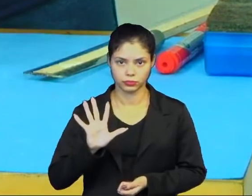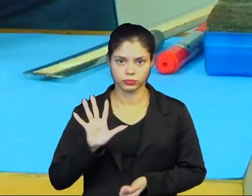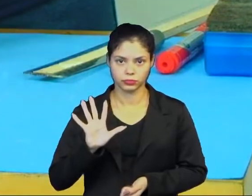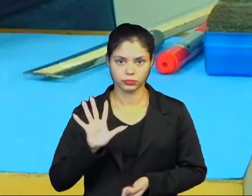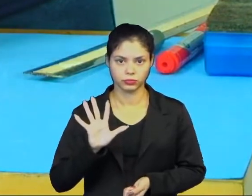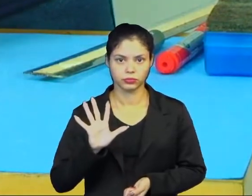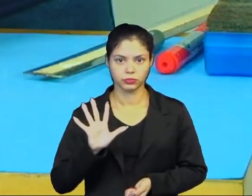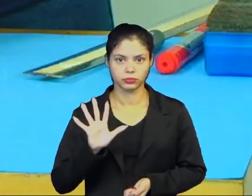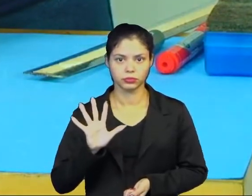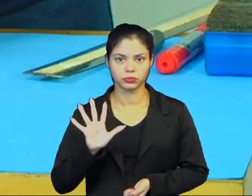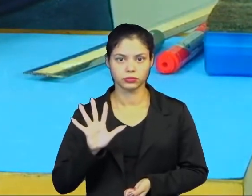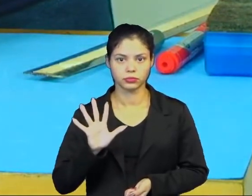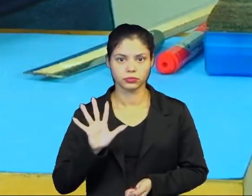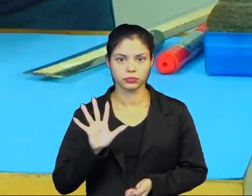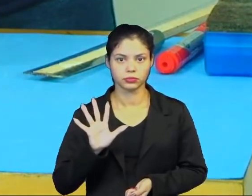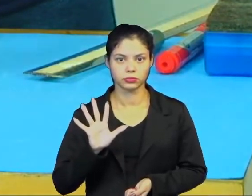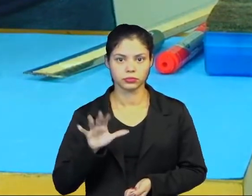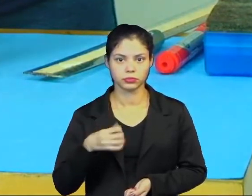5,